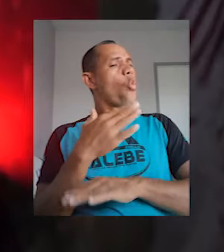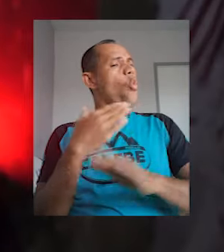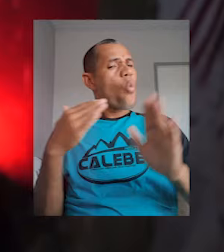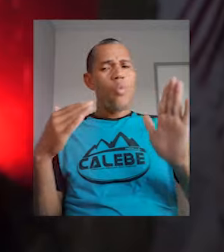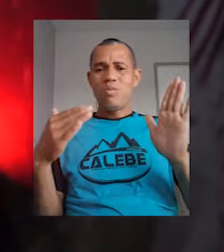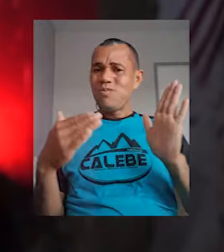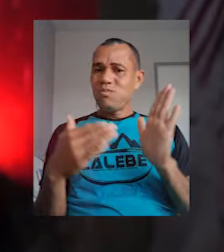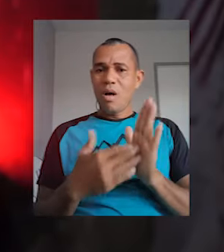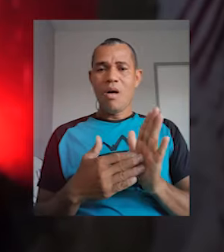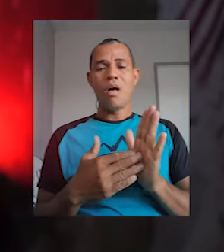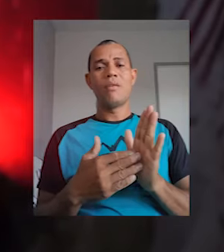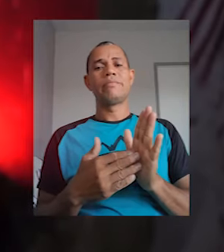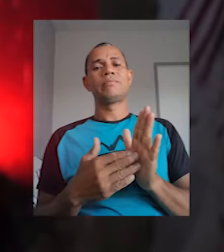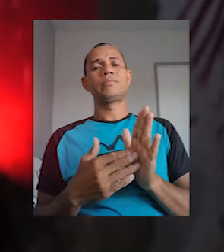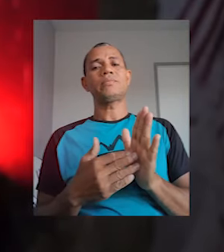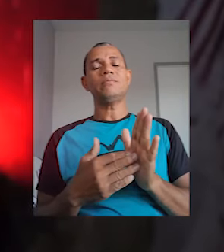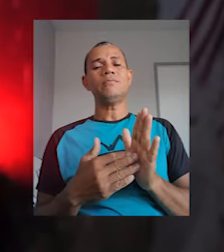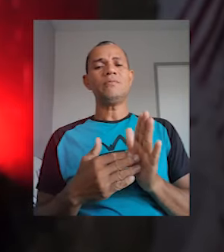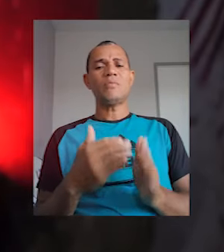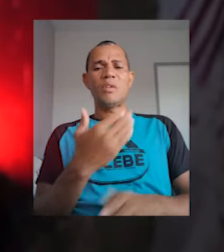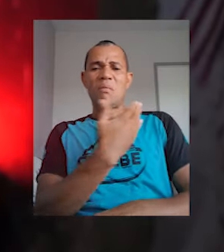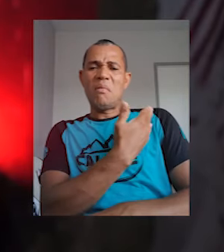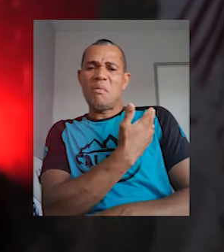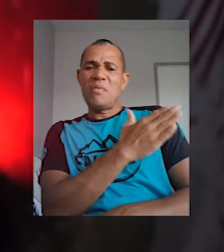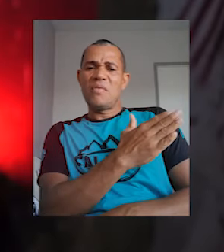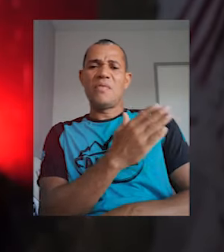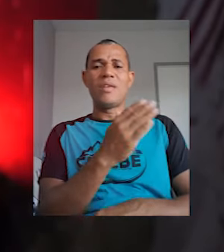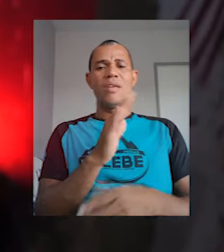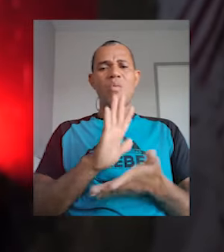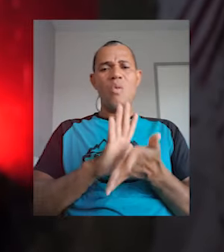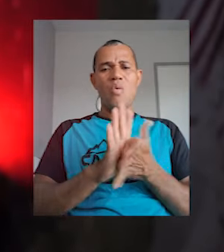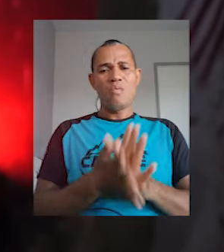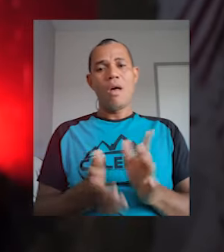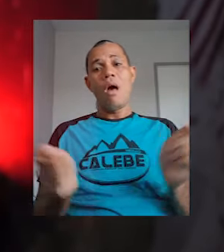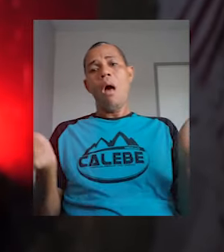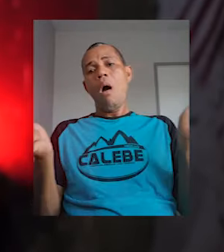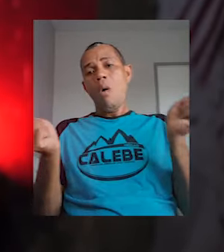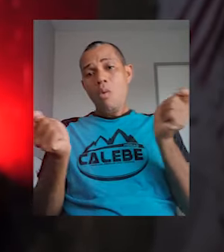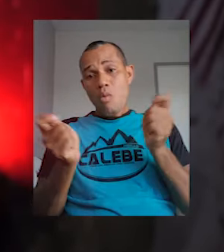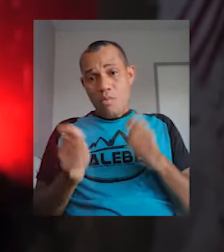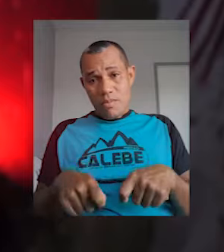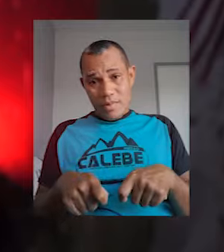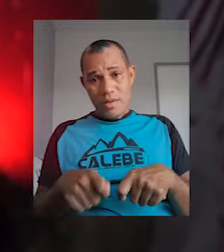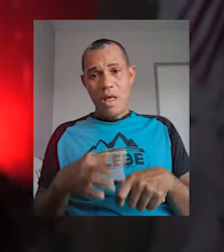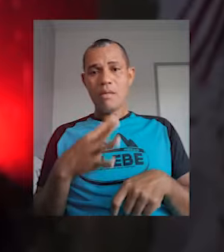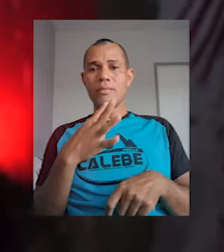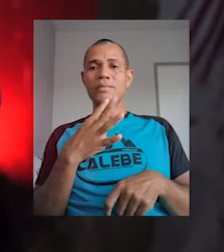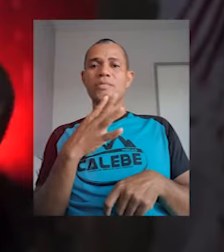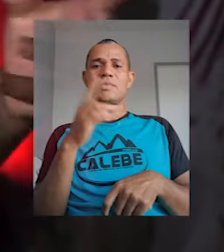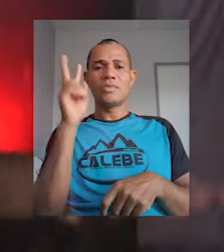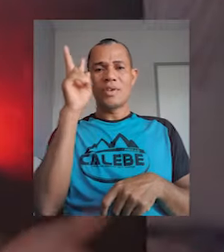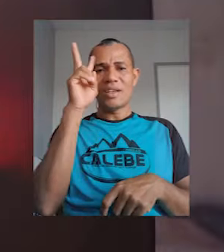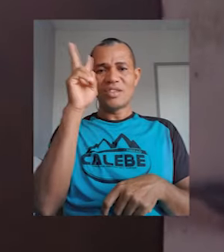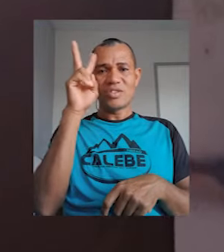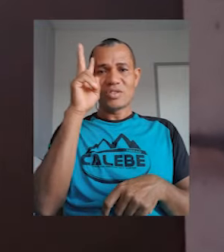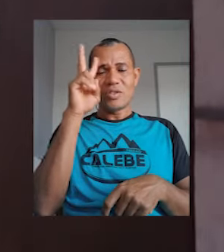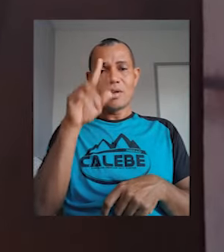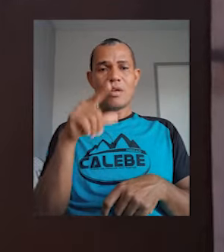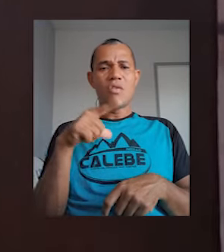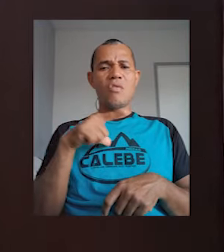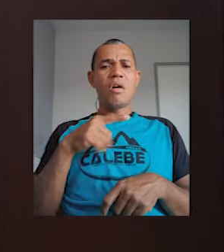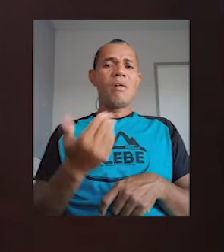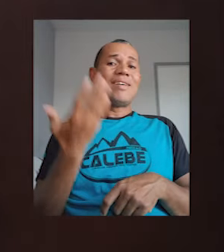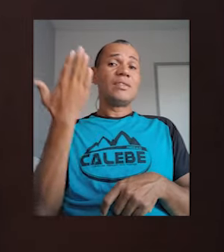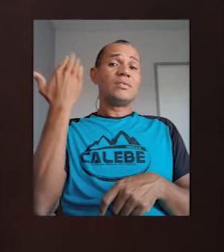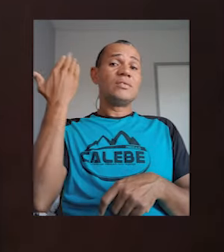precisa conhecer a história, né? Precisa conhecer como foi que se deu esse processo de desigualdade, né? Como